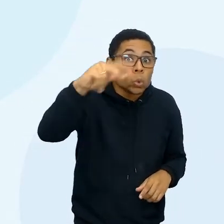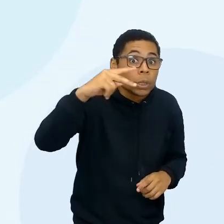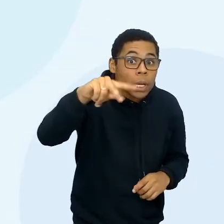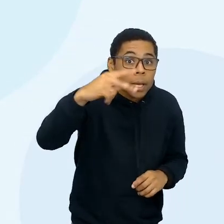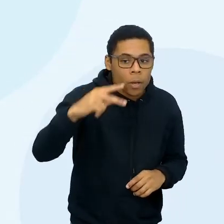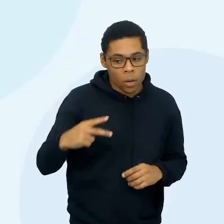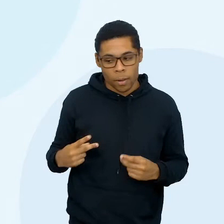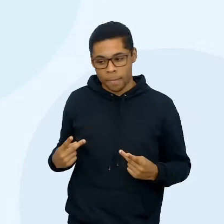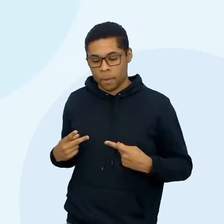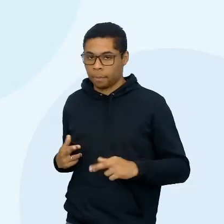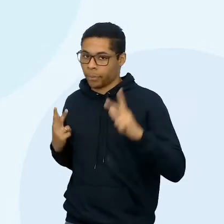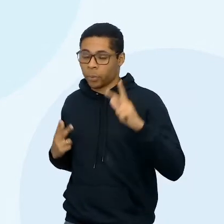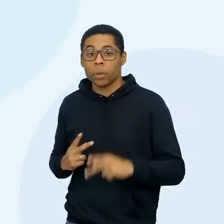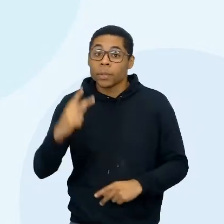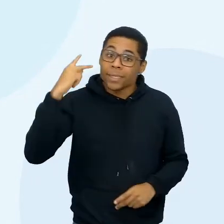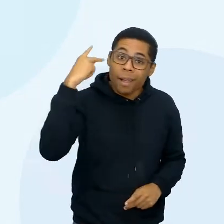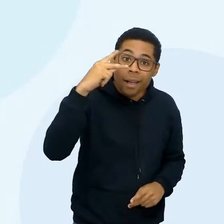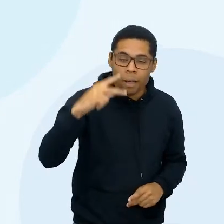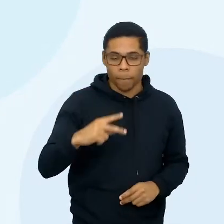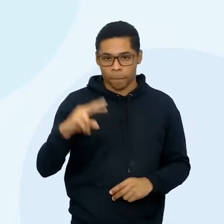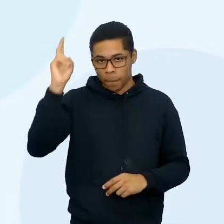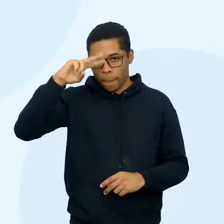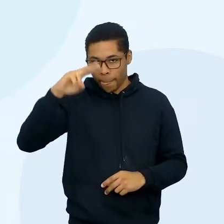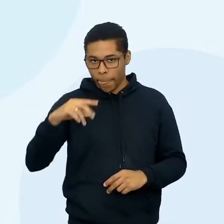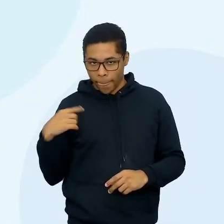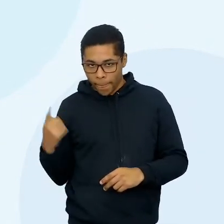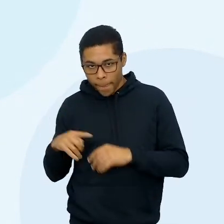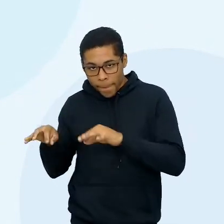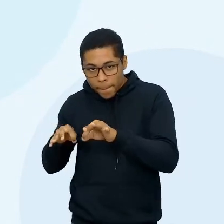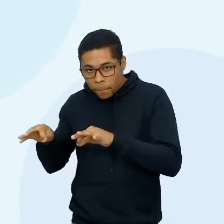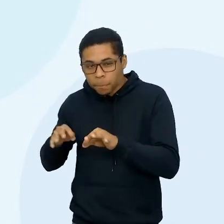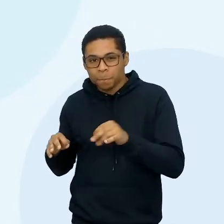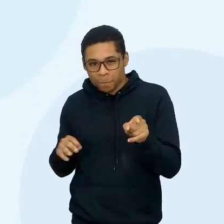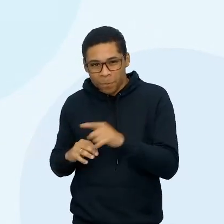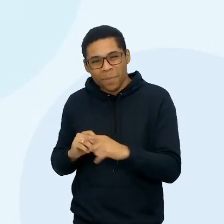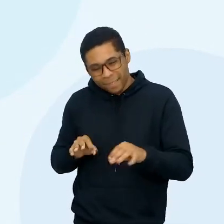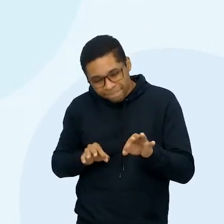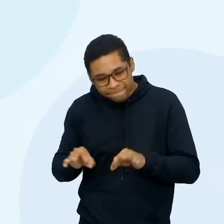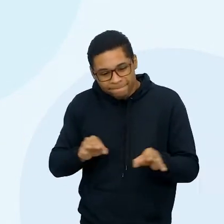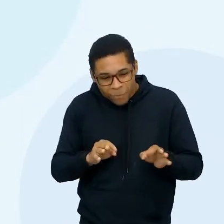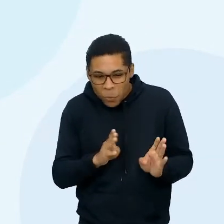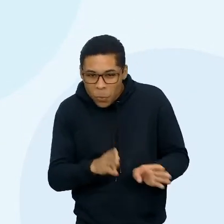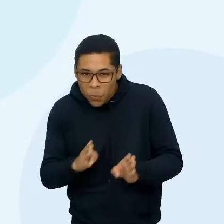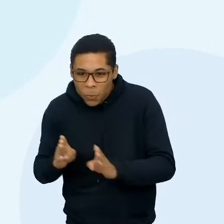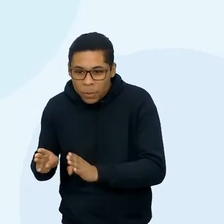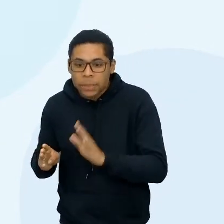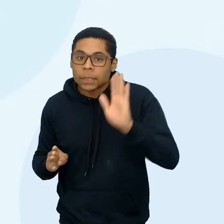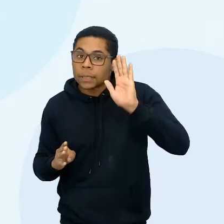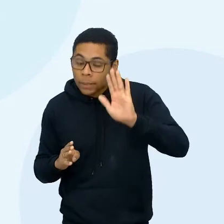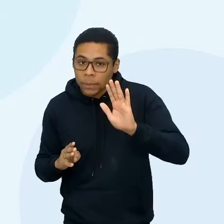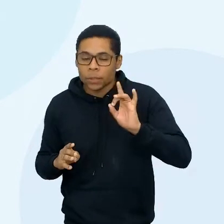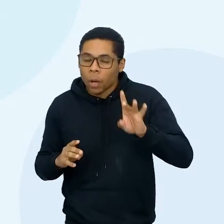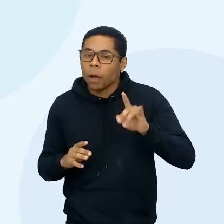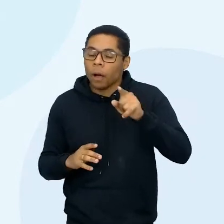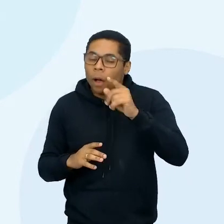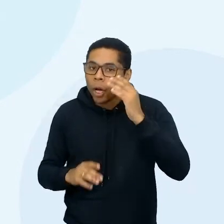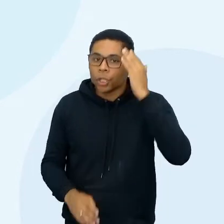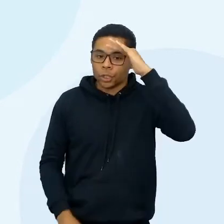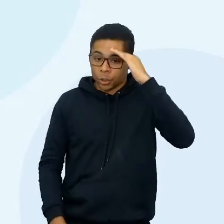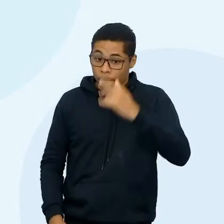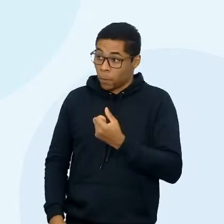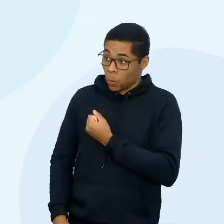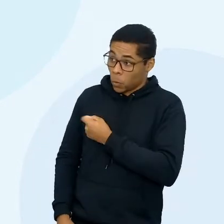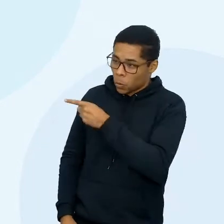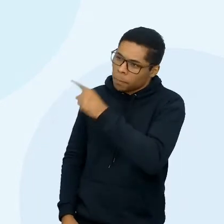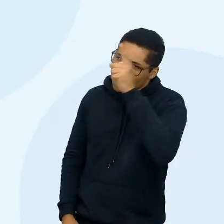tá? Eu já falei que essa escala aí, aqui para a construção que a gente organizou, assim, só para situar você, ela está